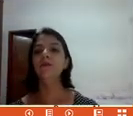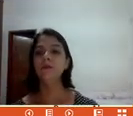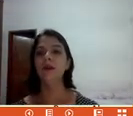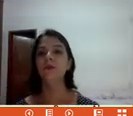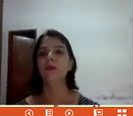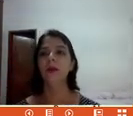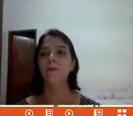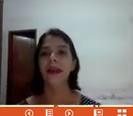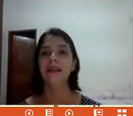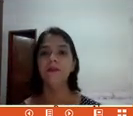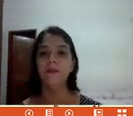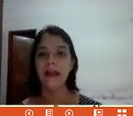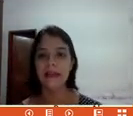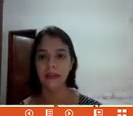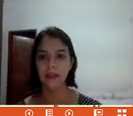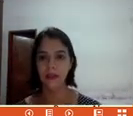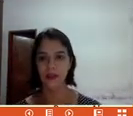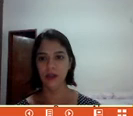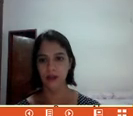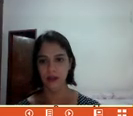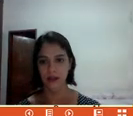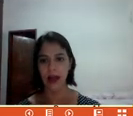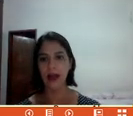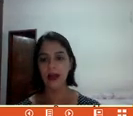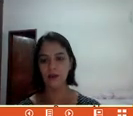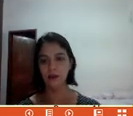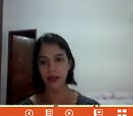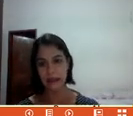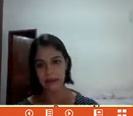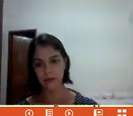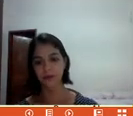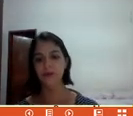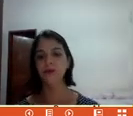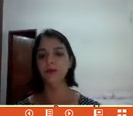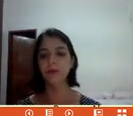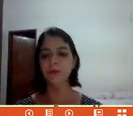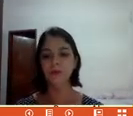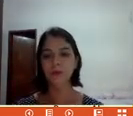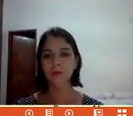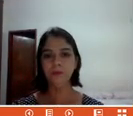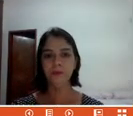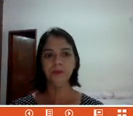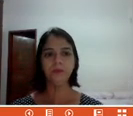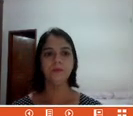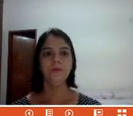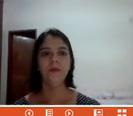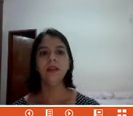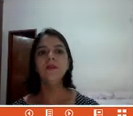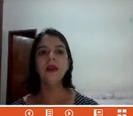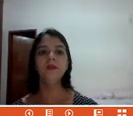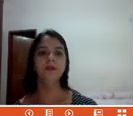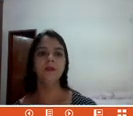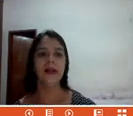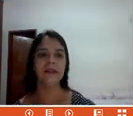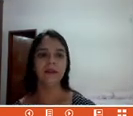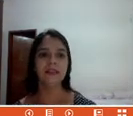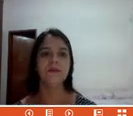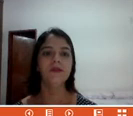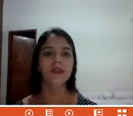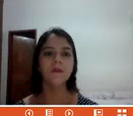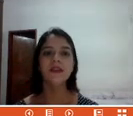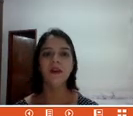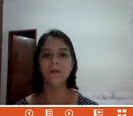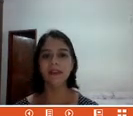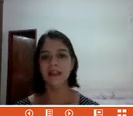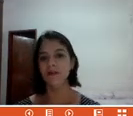esse movimento, para que facilite, tá, a compreensão do surdo. Então, na configuração das